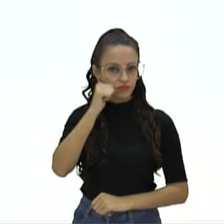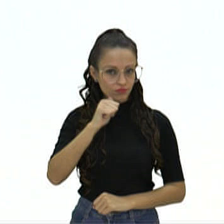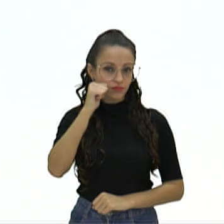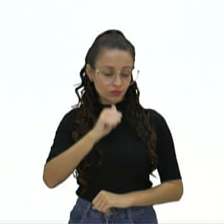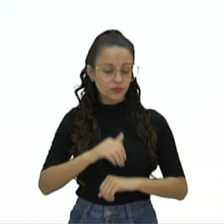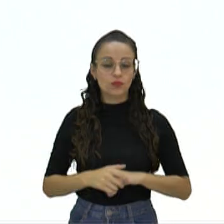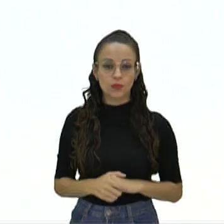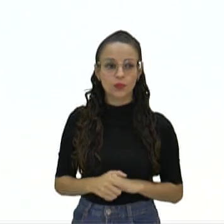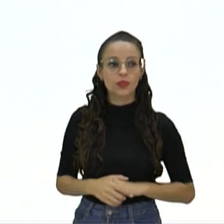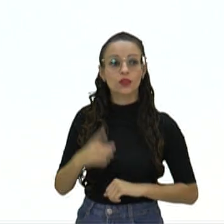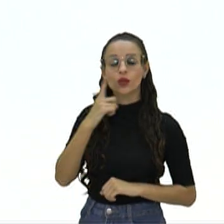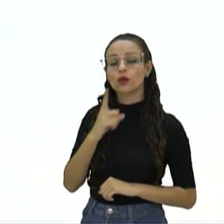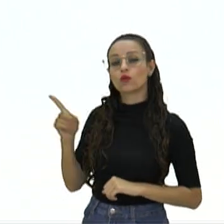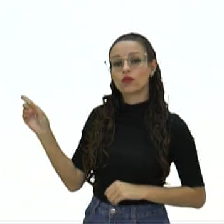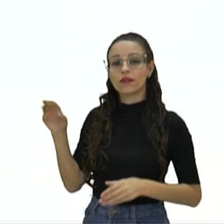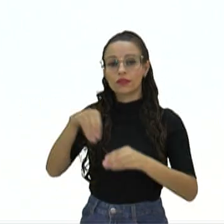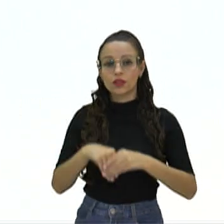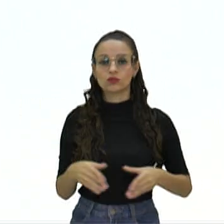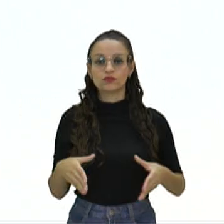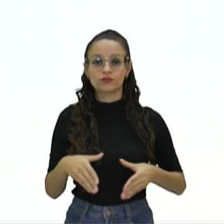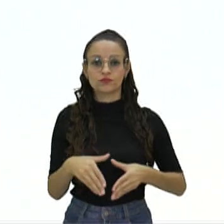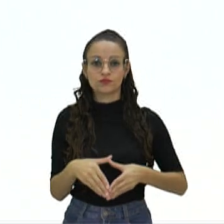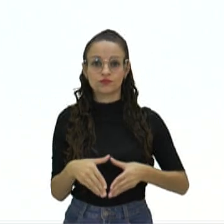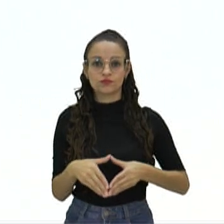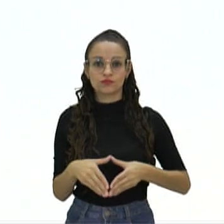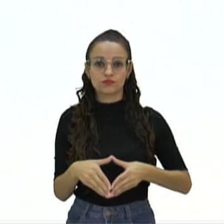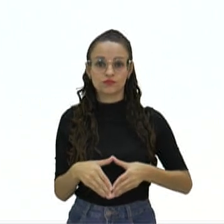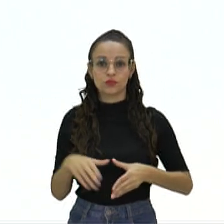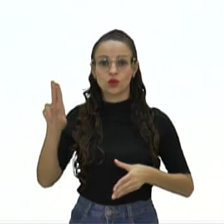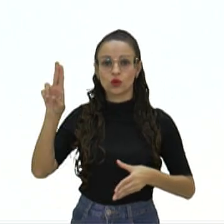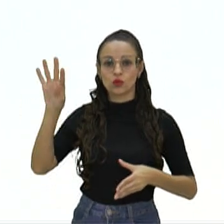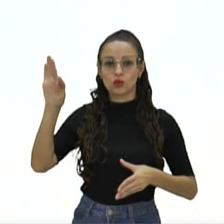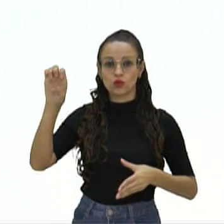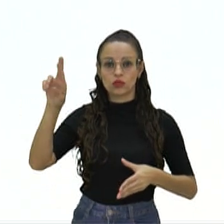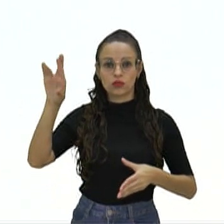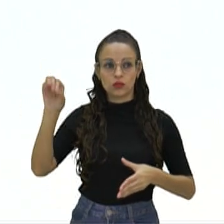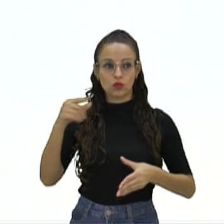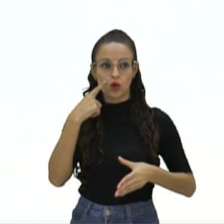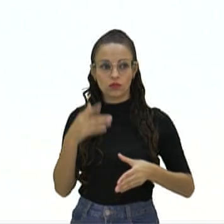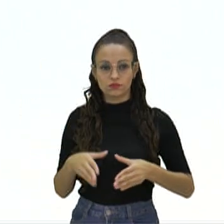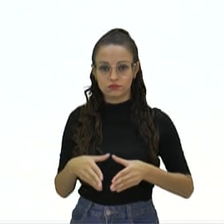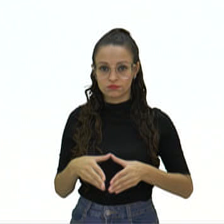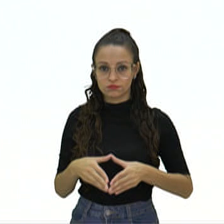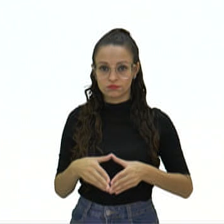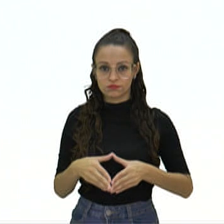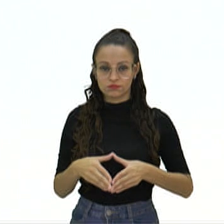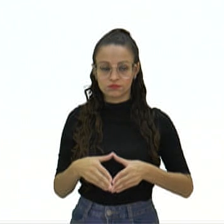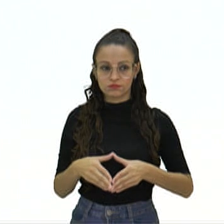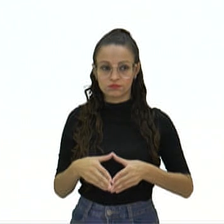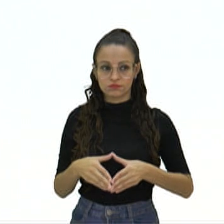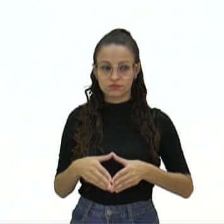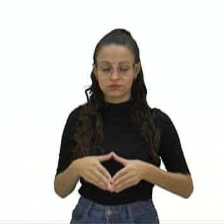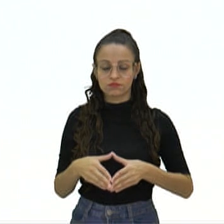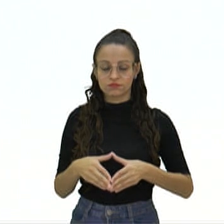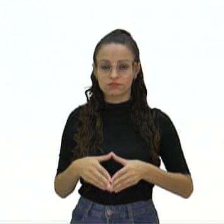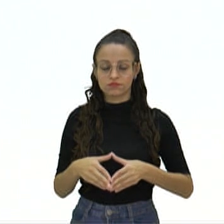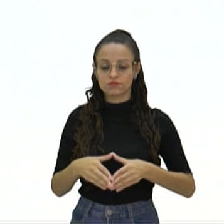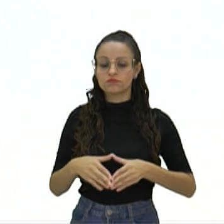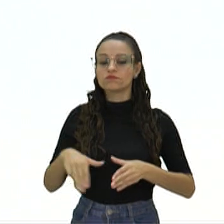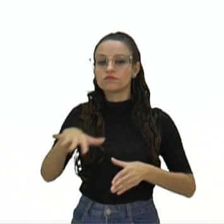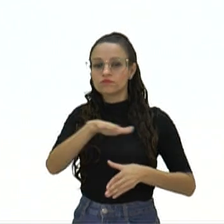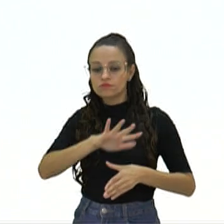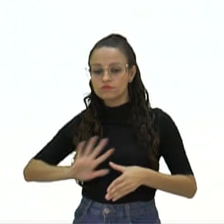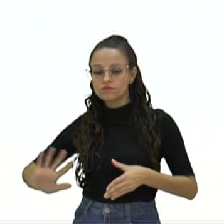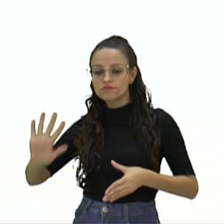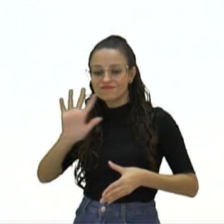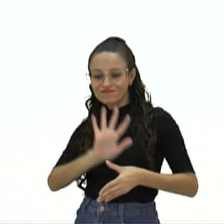feminino, né, e aqui dentro o útero. Podem observar que ele tem uma curvatura para frente aqui, né? O sistema, o aparelho, é responsável, no